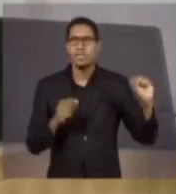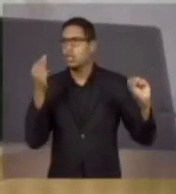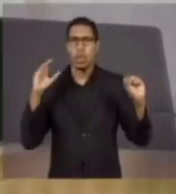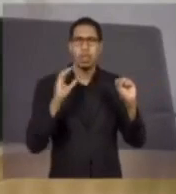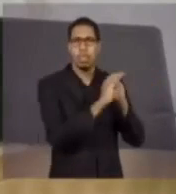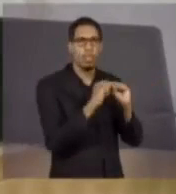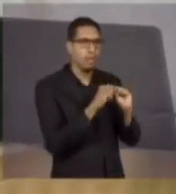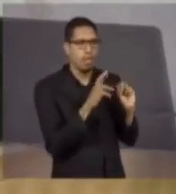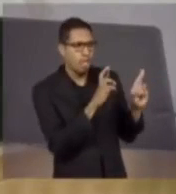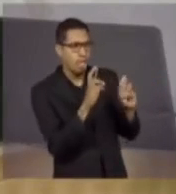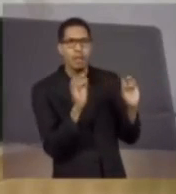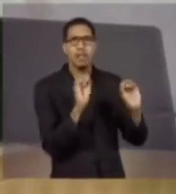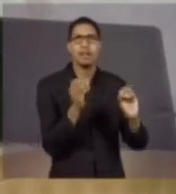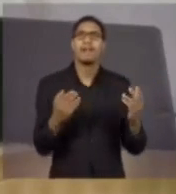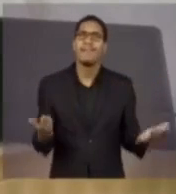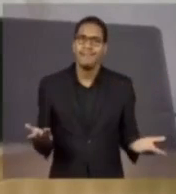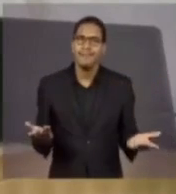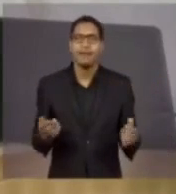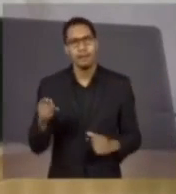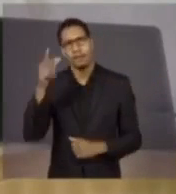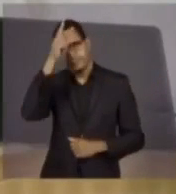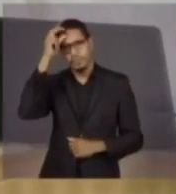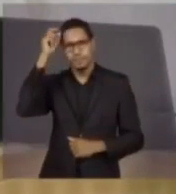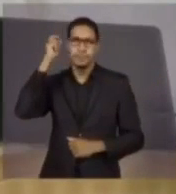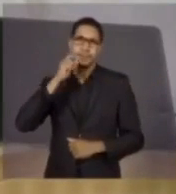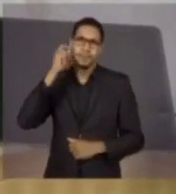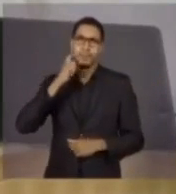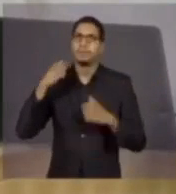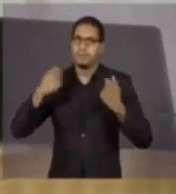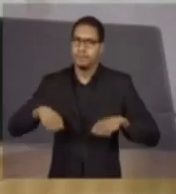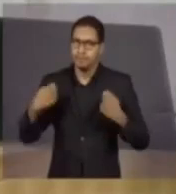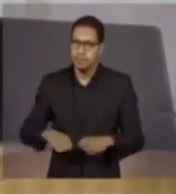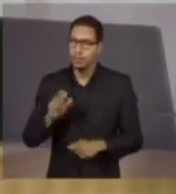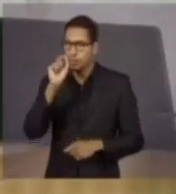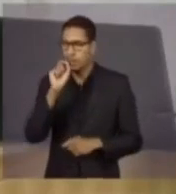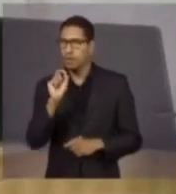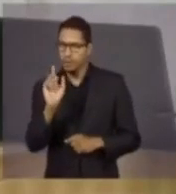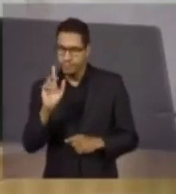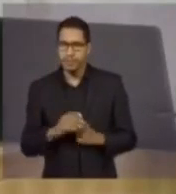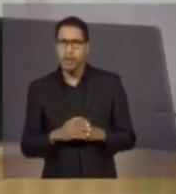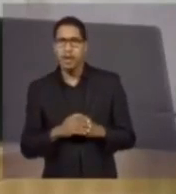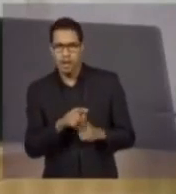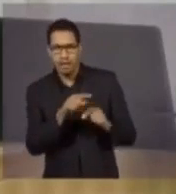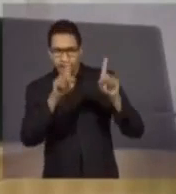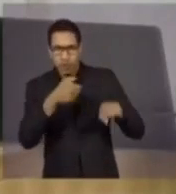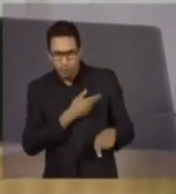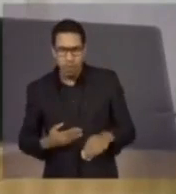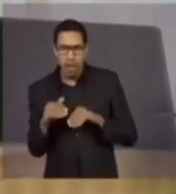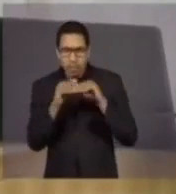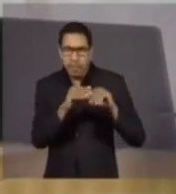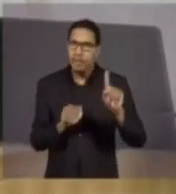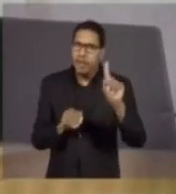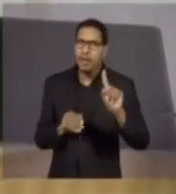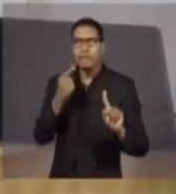vai para o Oeste sem nenhuma fiscalização então Prefeito Ricardo Nunes é preciso antes de atacar os servidores antes de cobrar